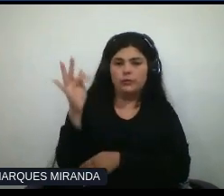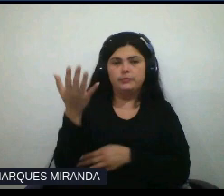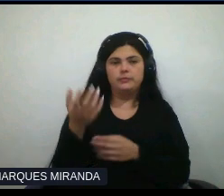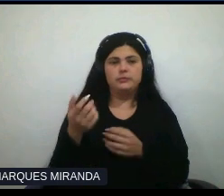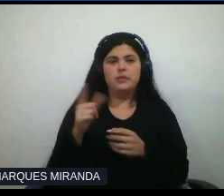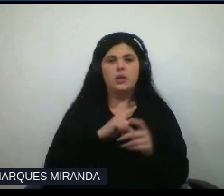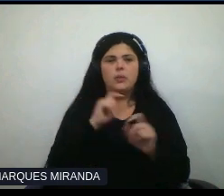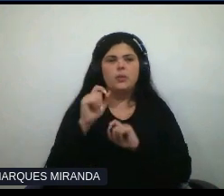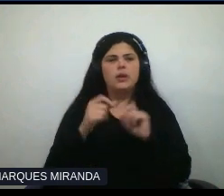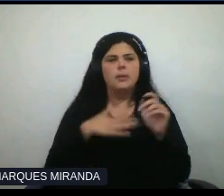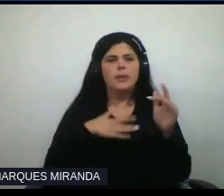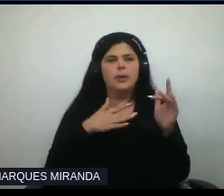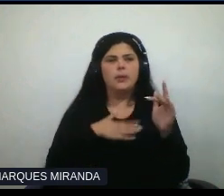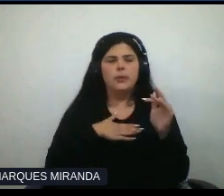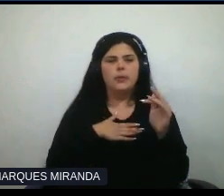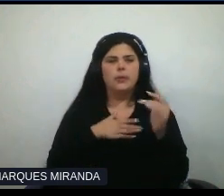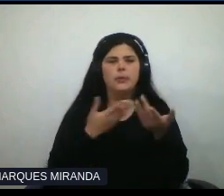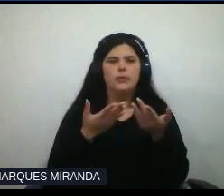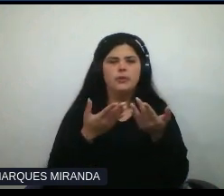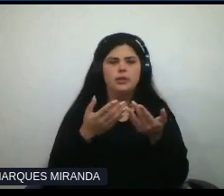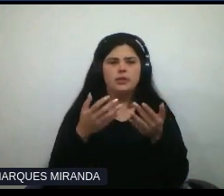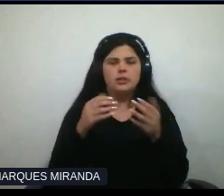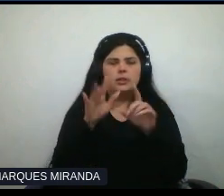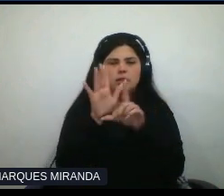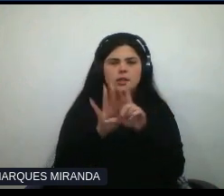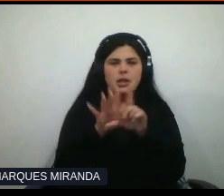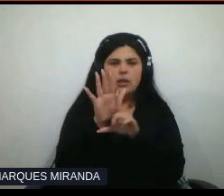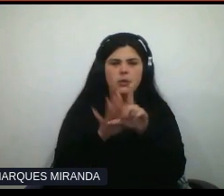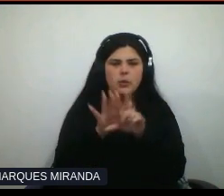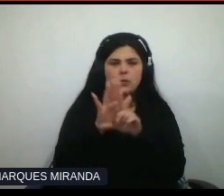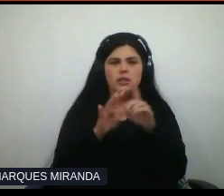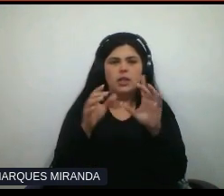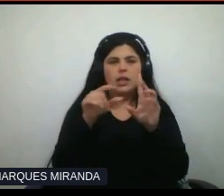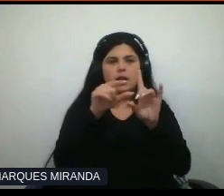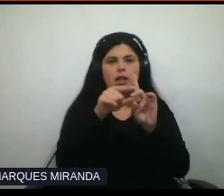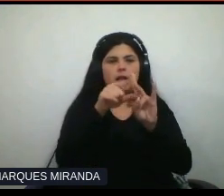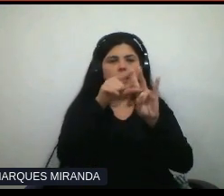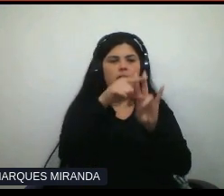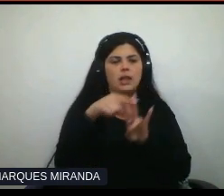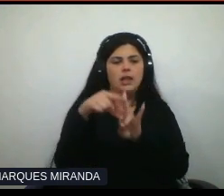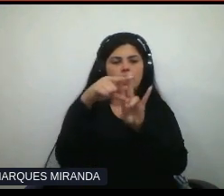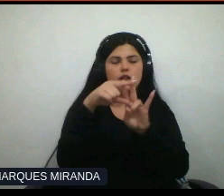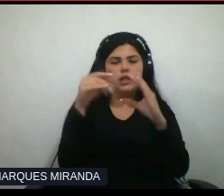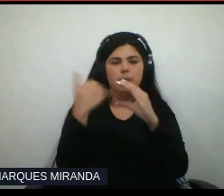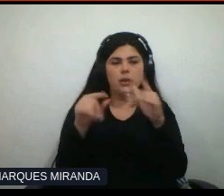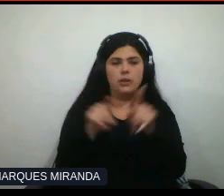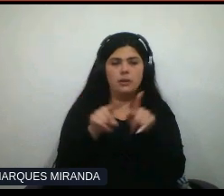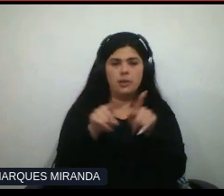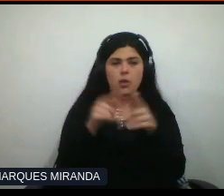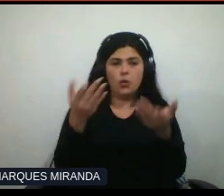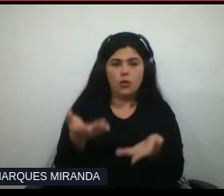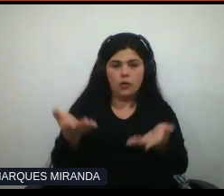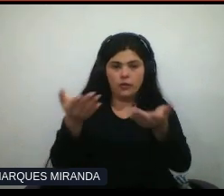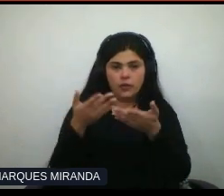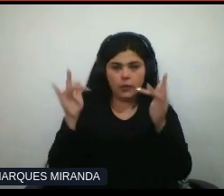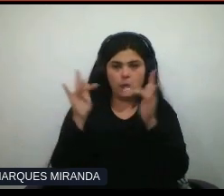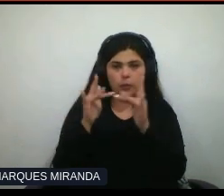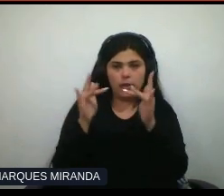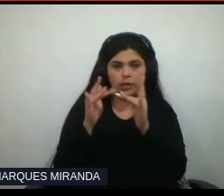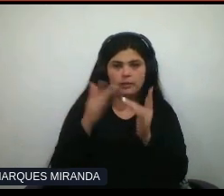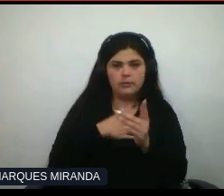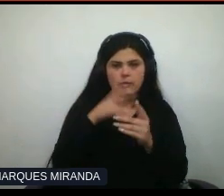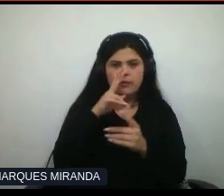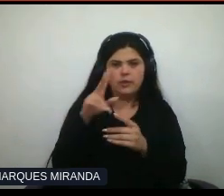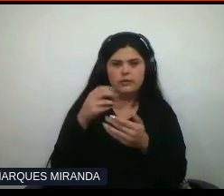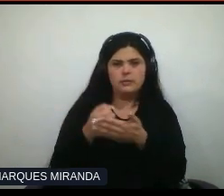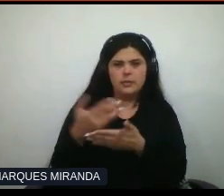vai ter o meu, você escanear esse QR Code, tem meu LinkedIn, tem meu e-mail, e assim, eu faço convite quem quiser se conectar comigo, eu vi aqui que vocês